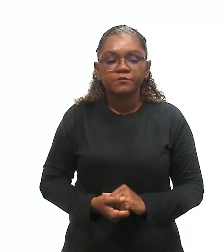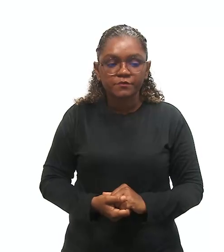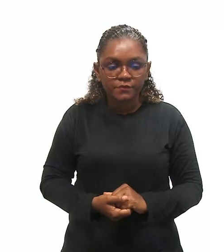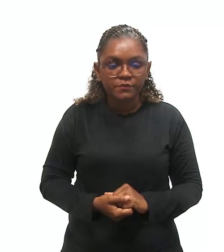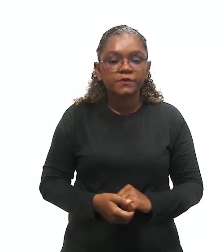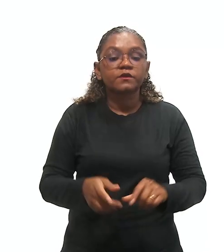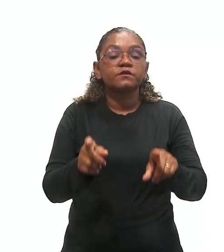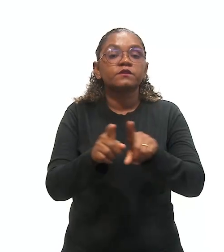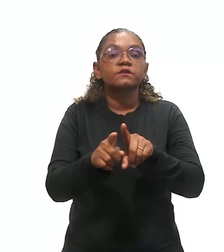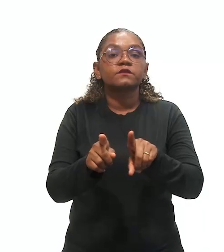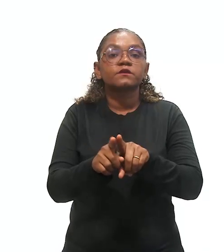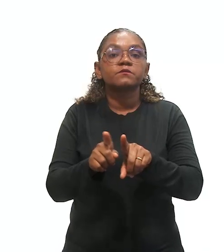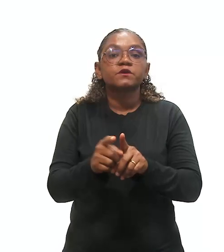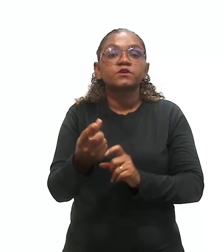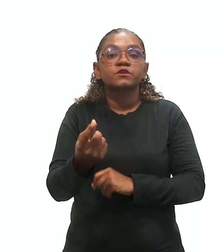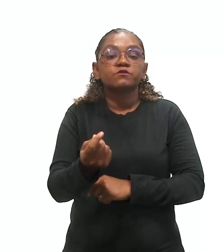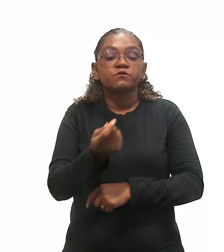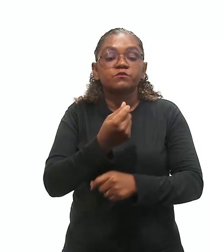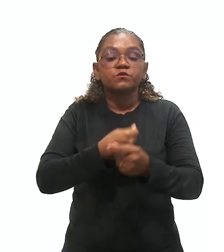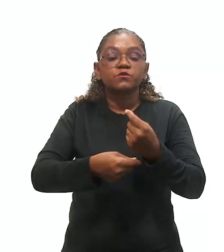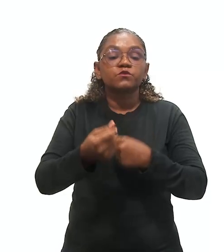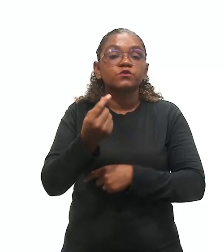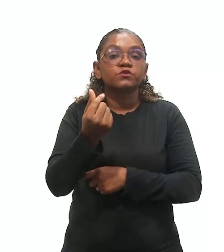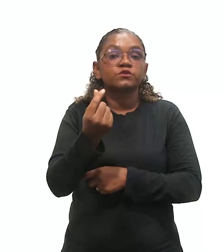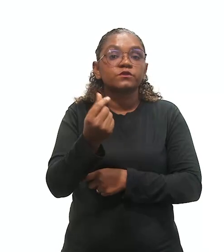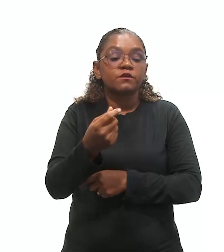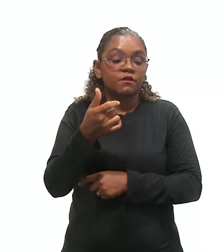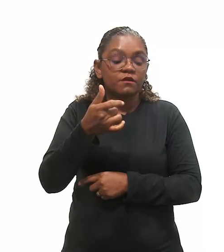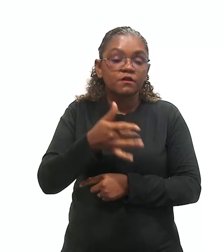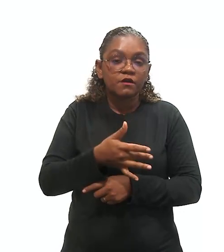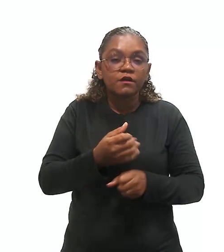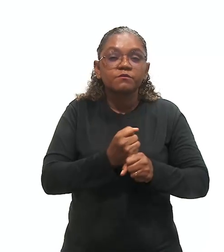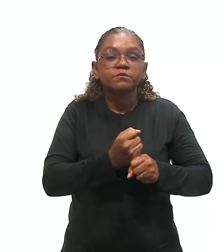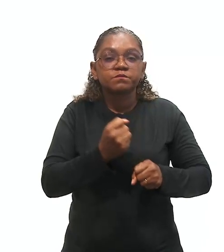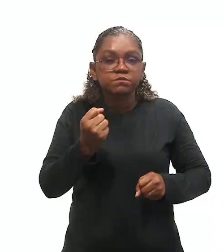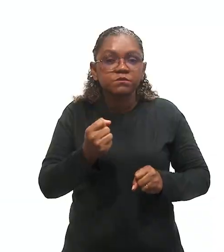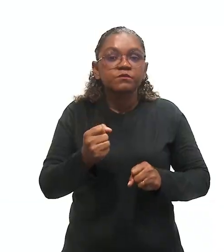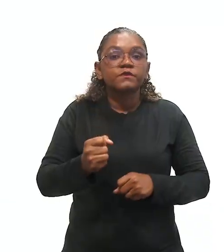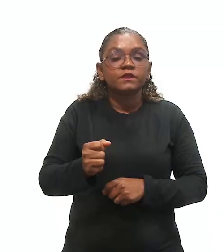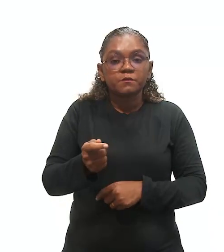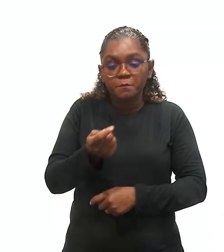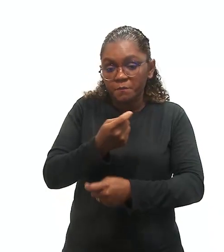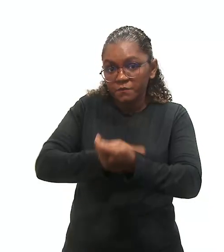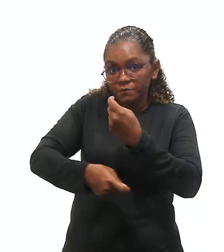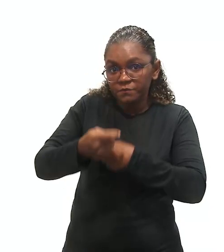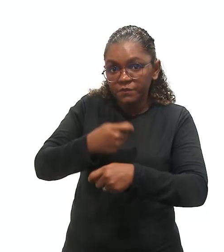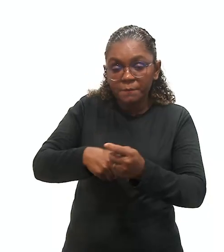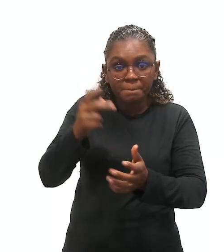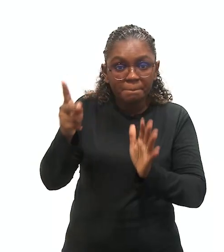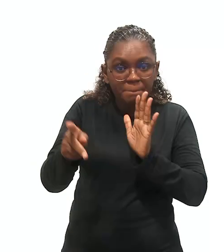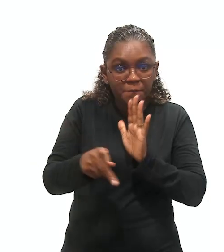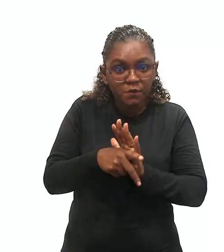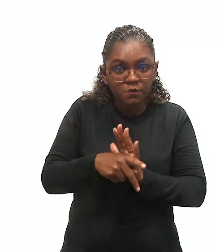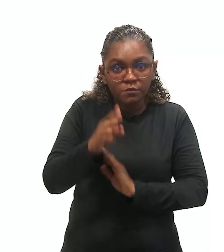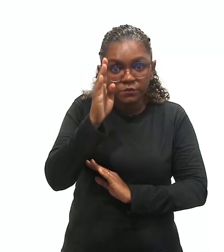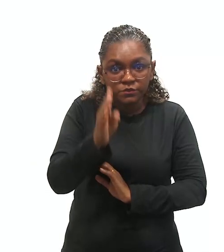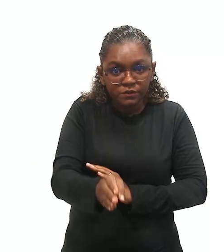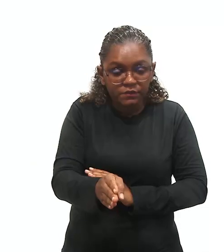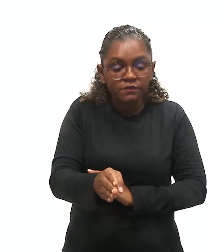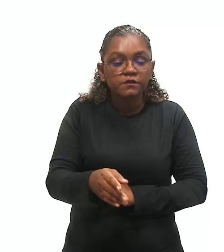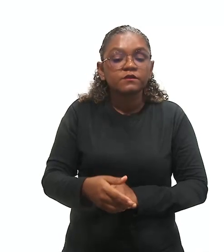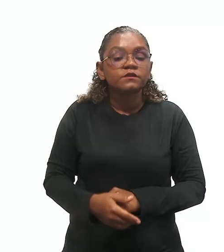e outras repartições públicas congêneres das administrações direta e